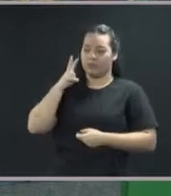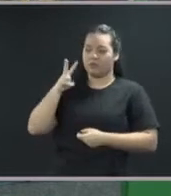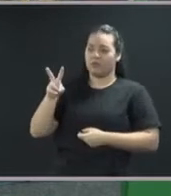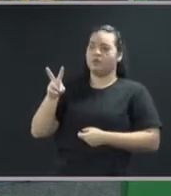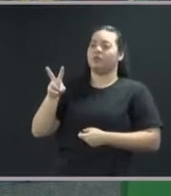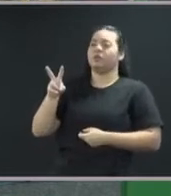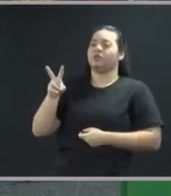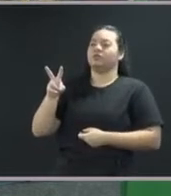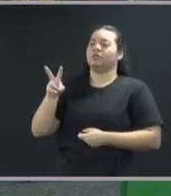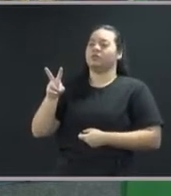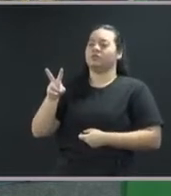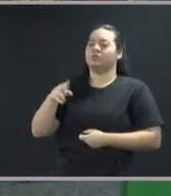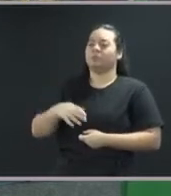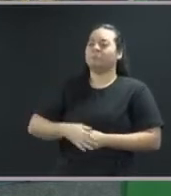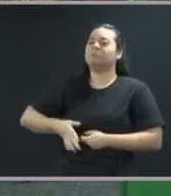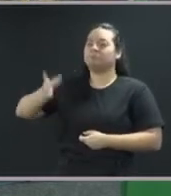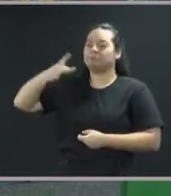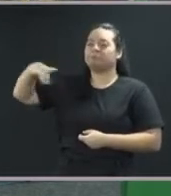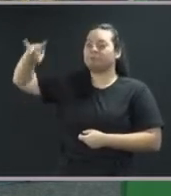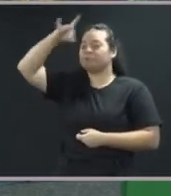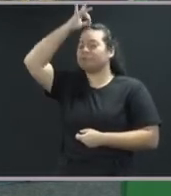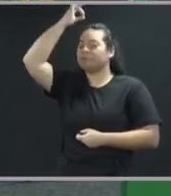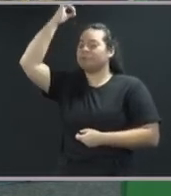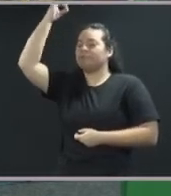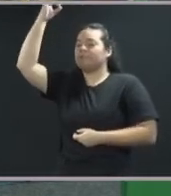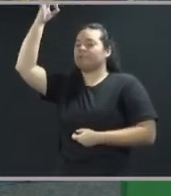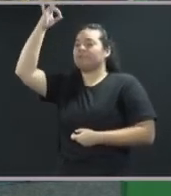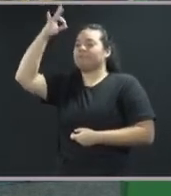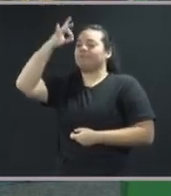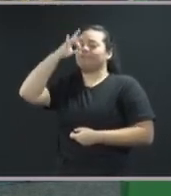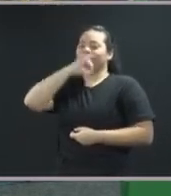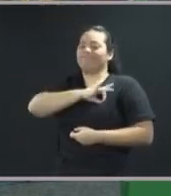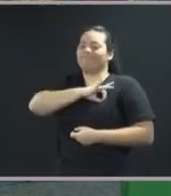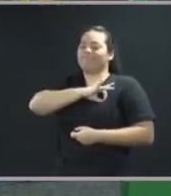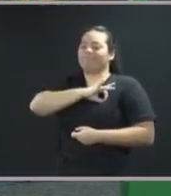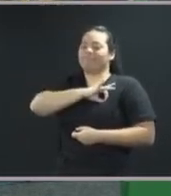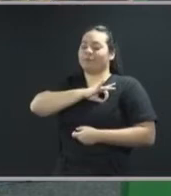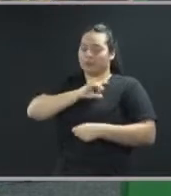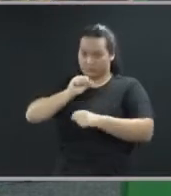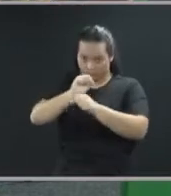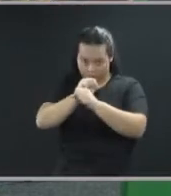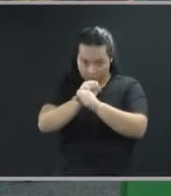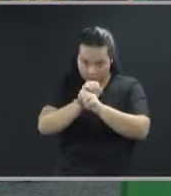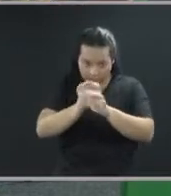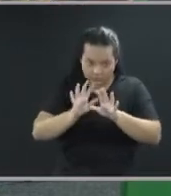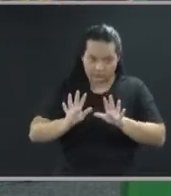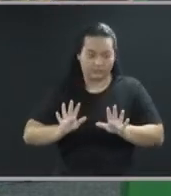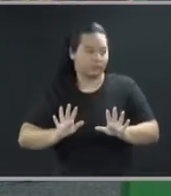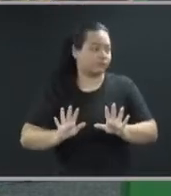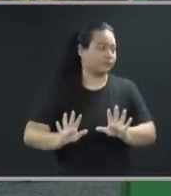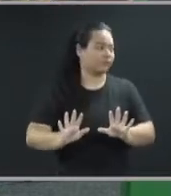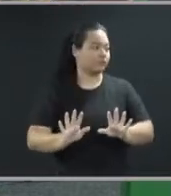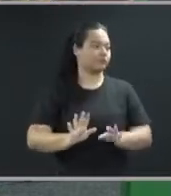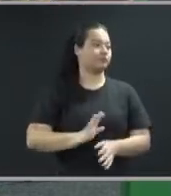Eu senti o Espírito... Olha que coisa tremenda. Peraí, calma.